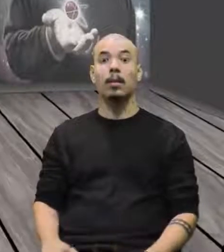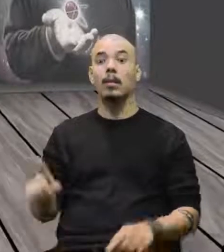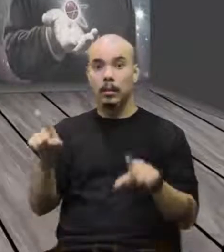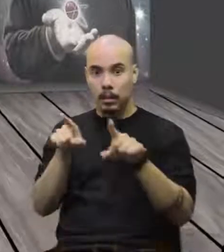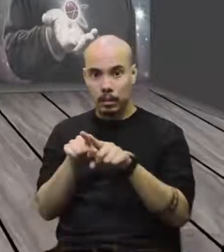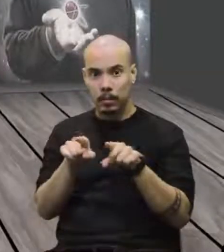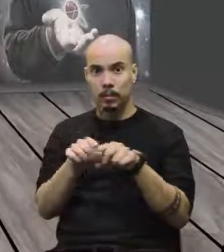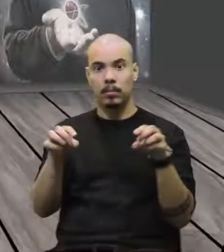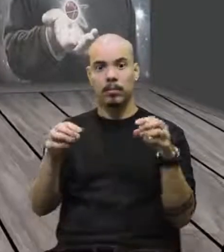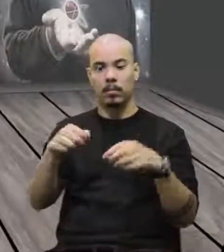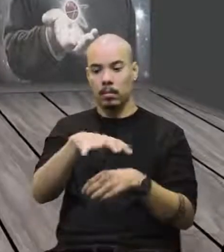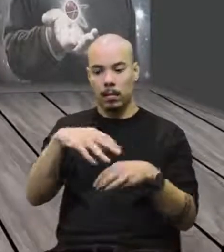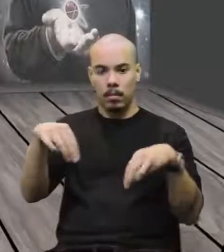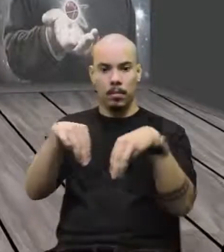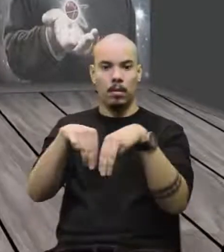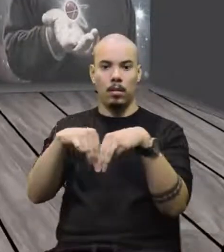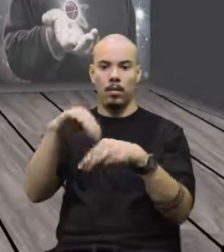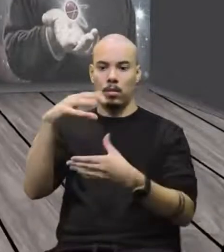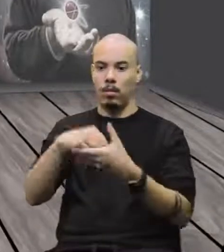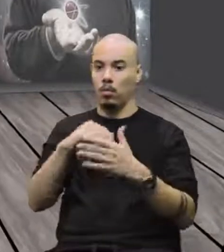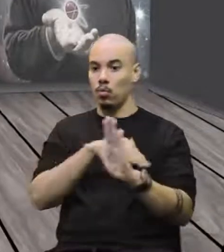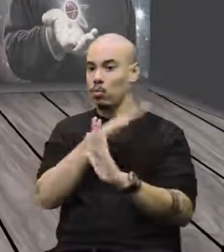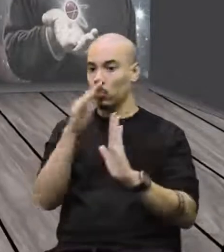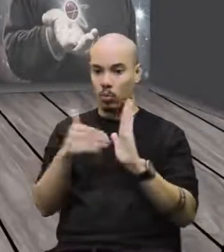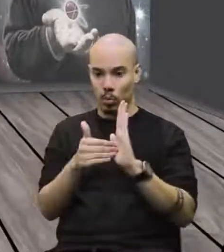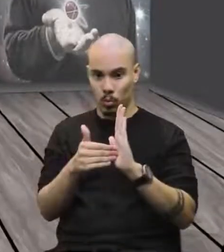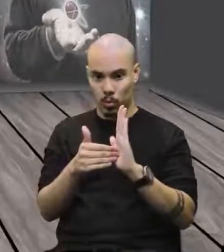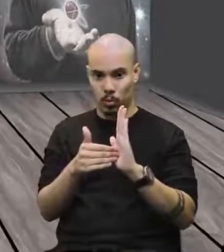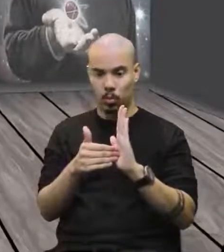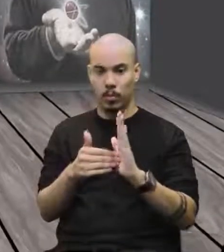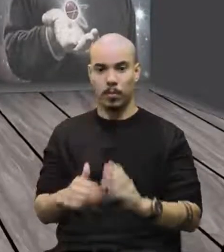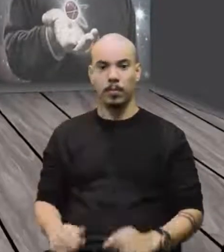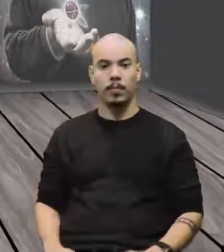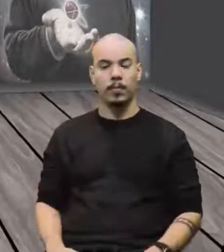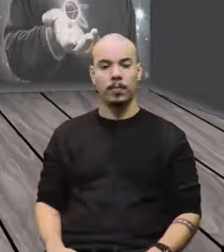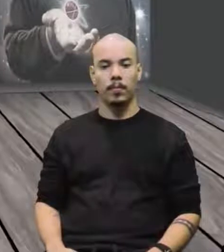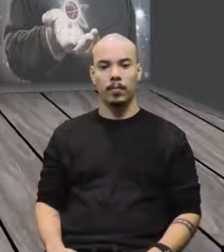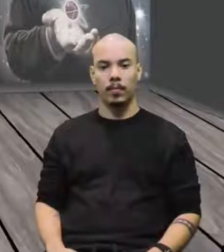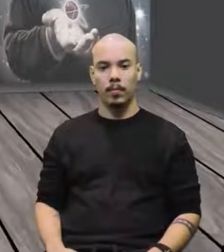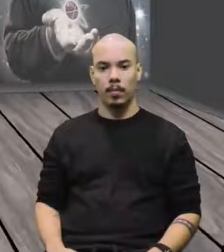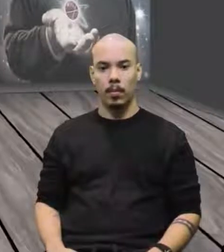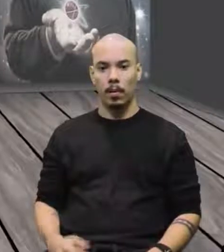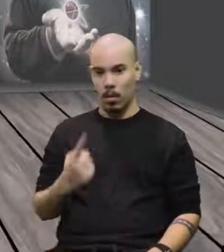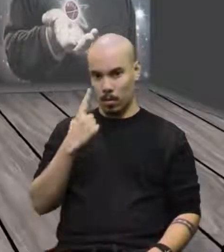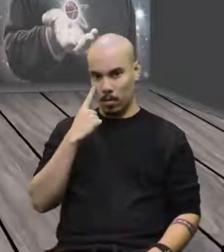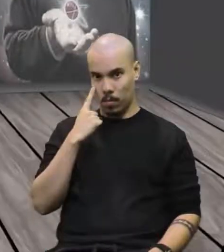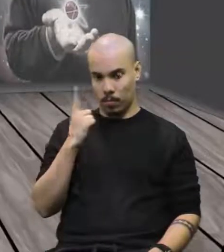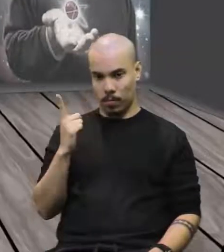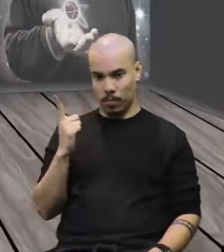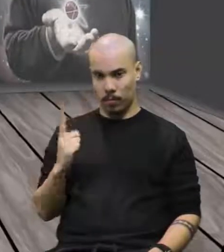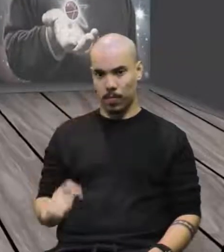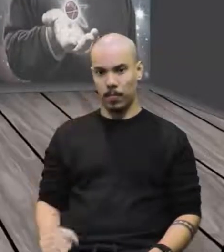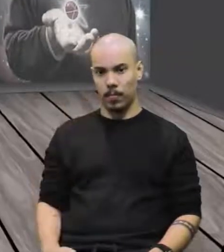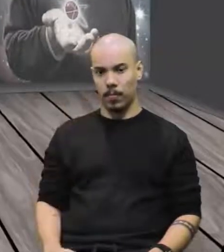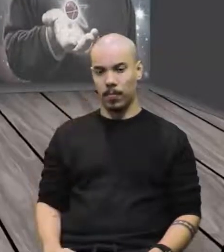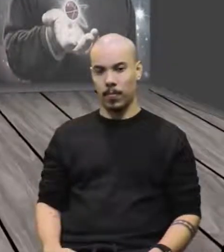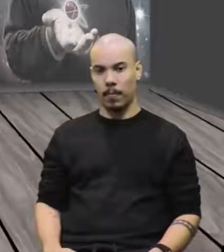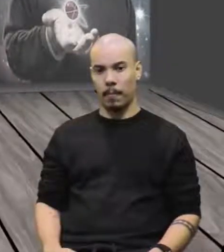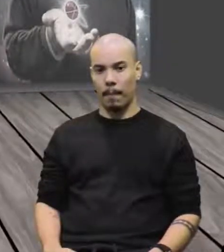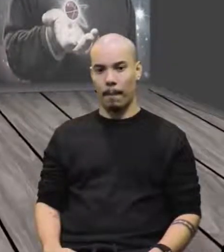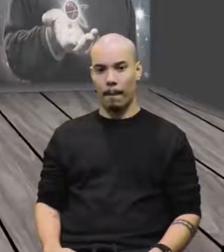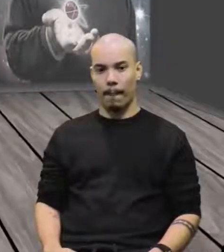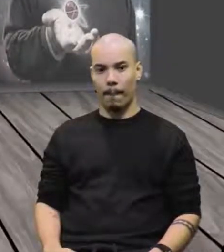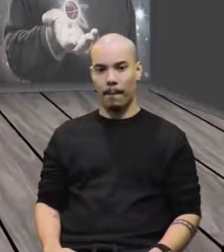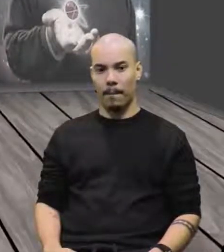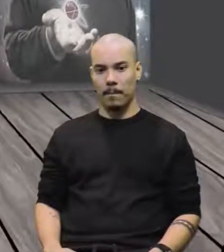está aqui. Então, olha só, vamos ver, olhando para eles, né? O elétron se movendo para lá, o tubo de Isso. raio catódico, o